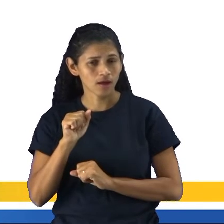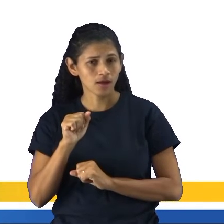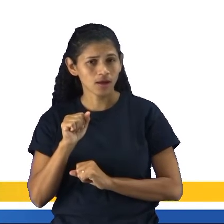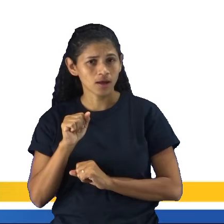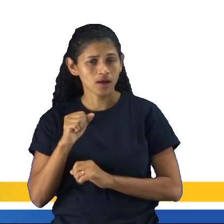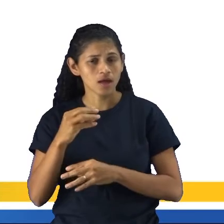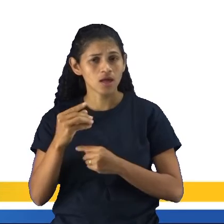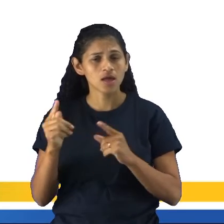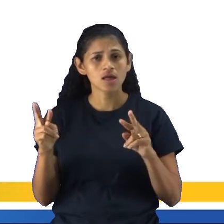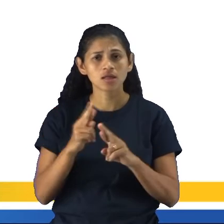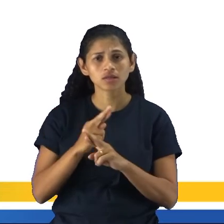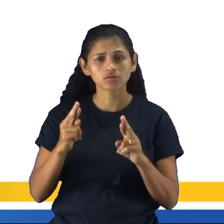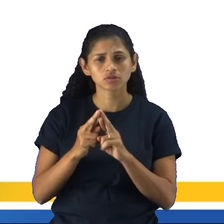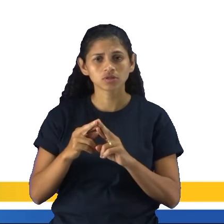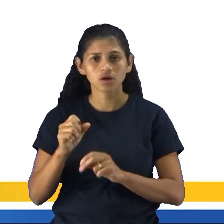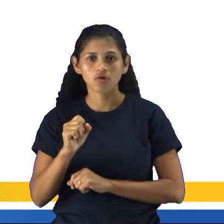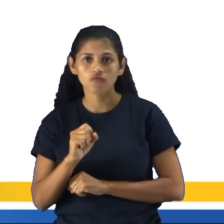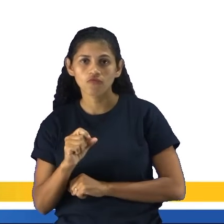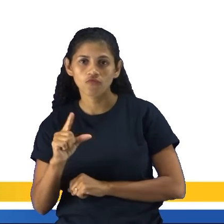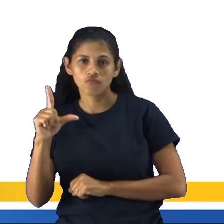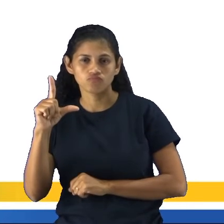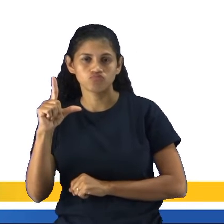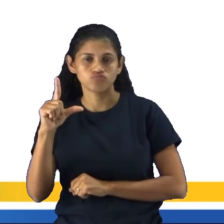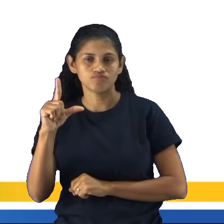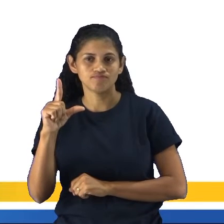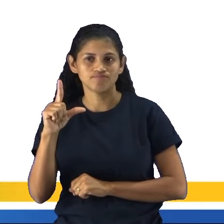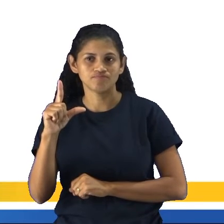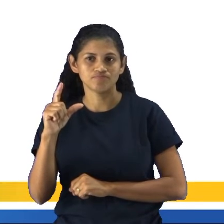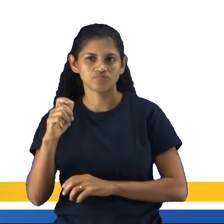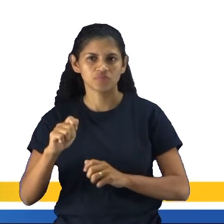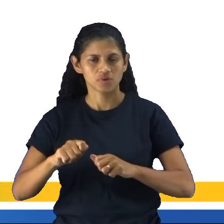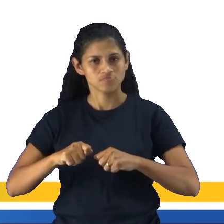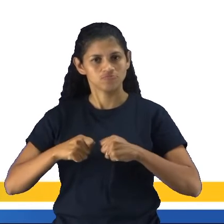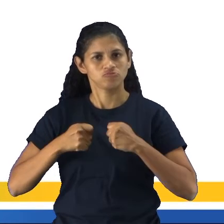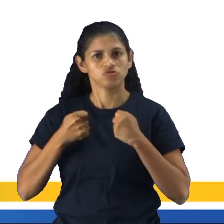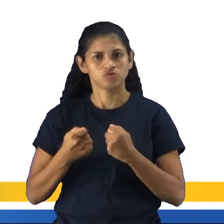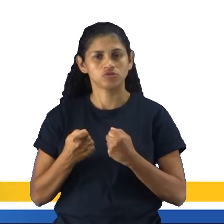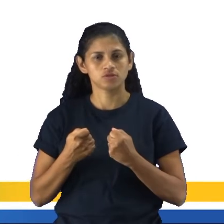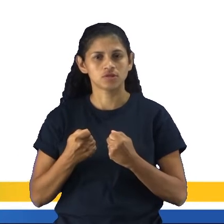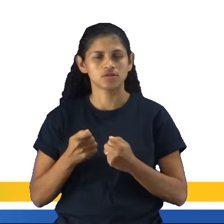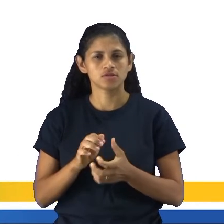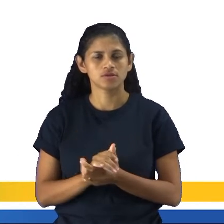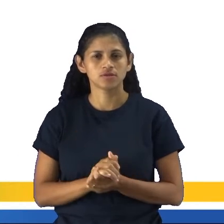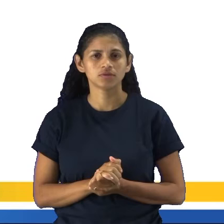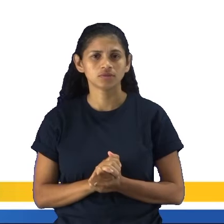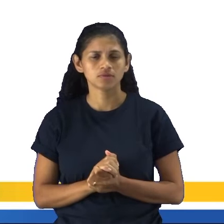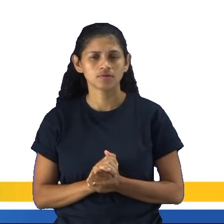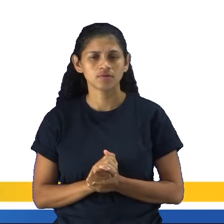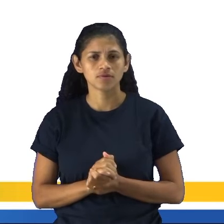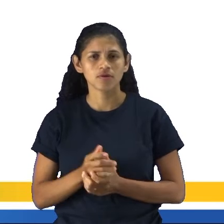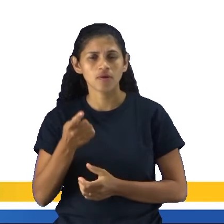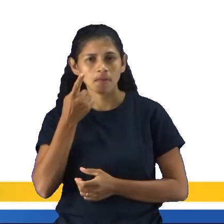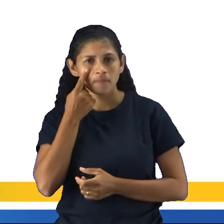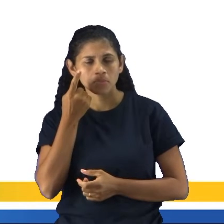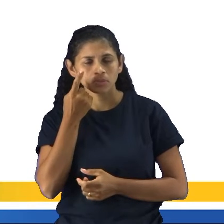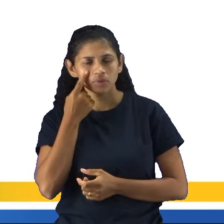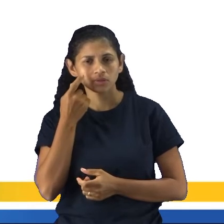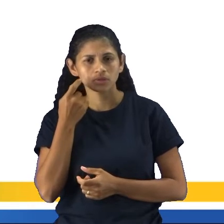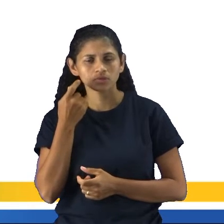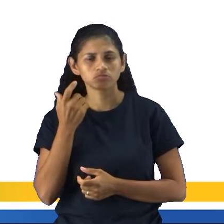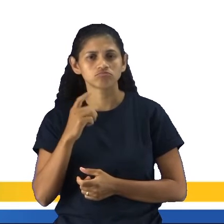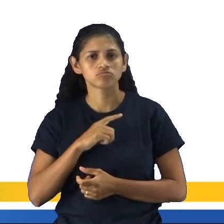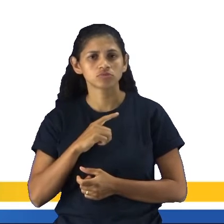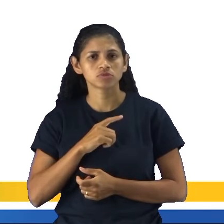e com a massa que ocupa. A resistência, né, a gente viu que tem a ver, né,